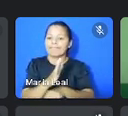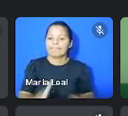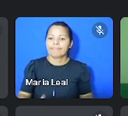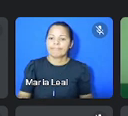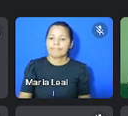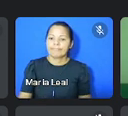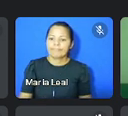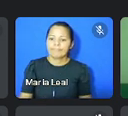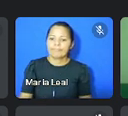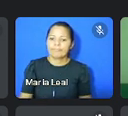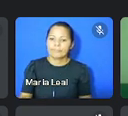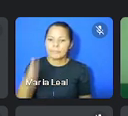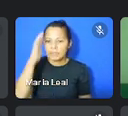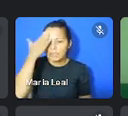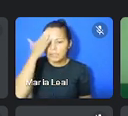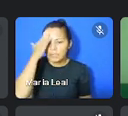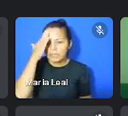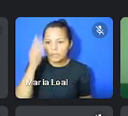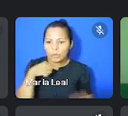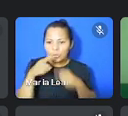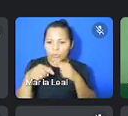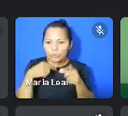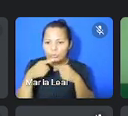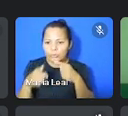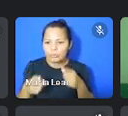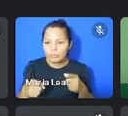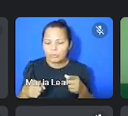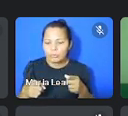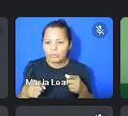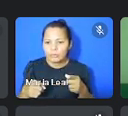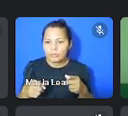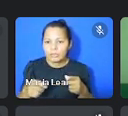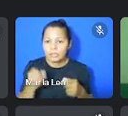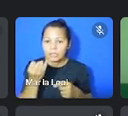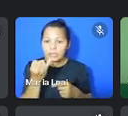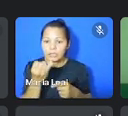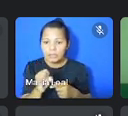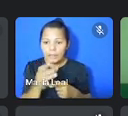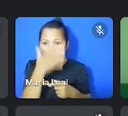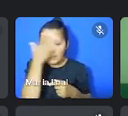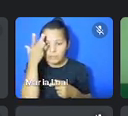Todo mundo entendeu aqui? Então, quem tem nota